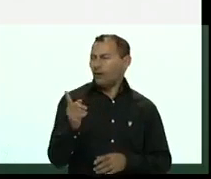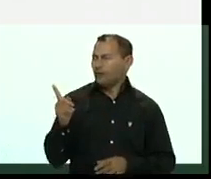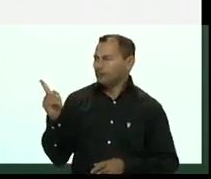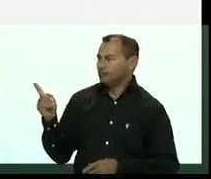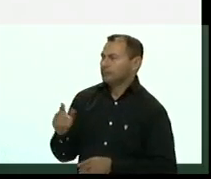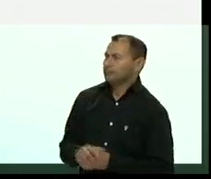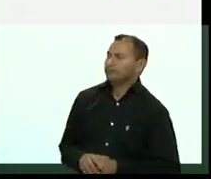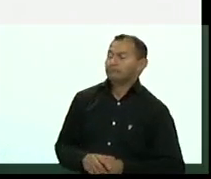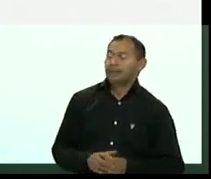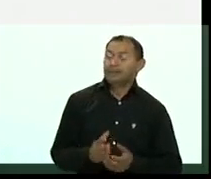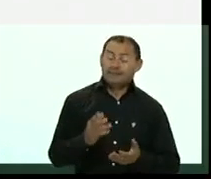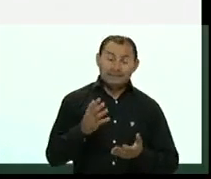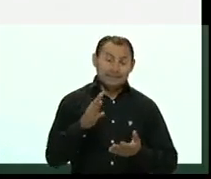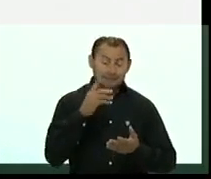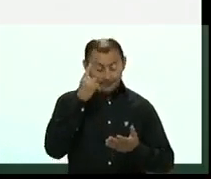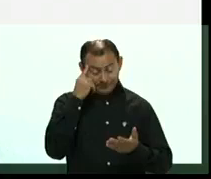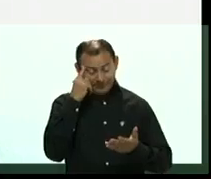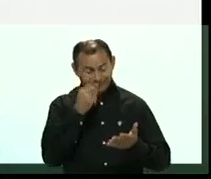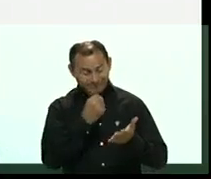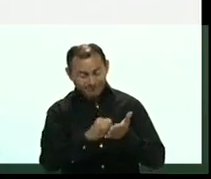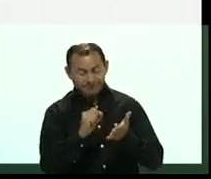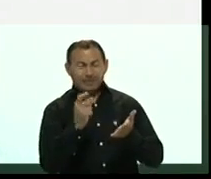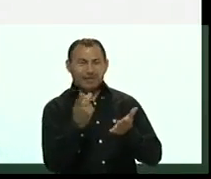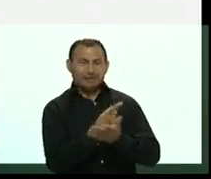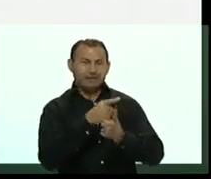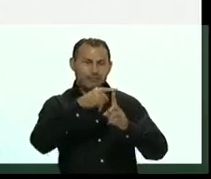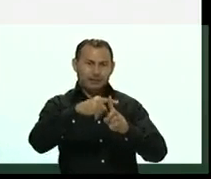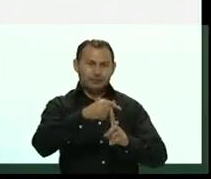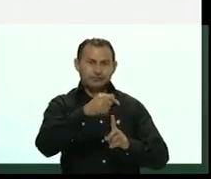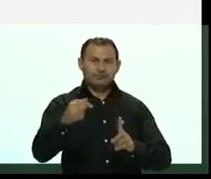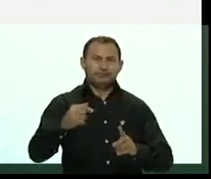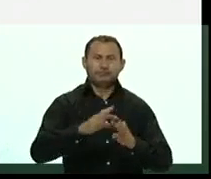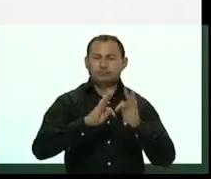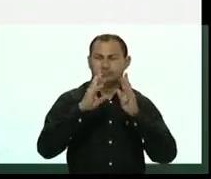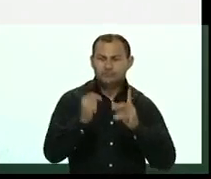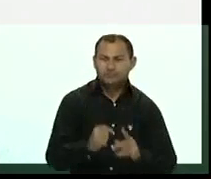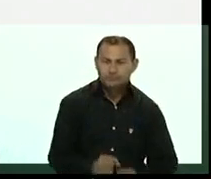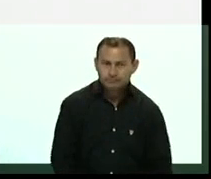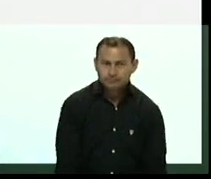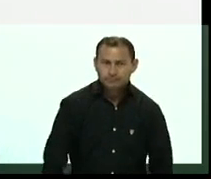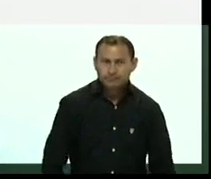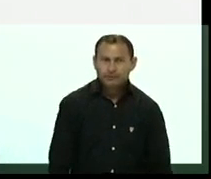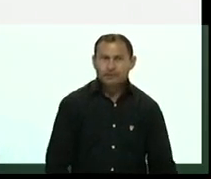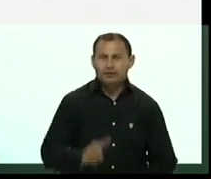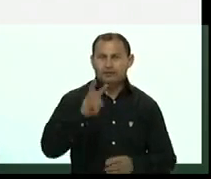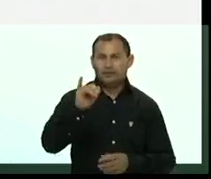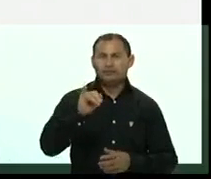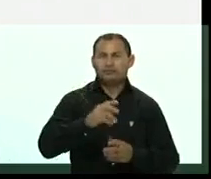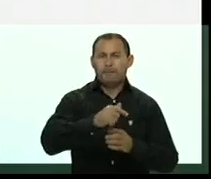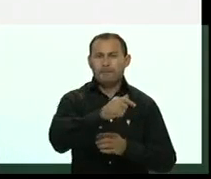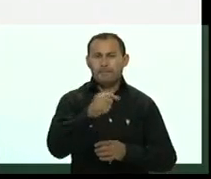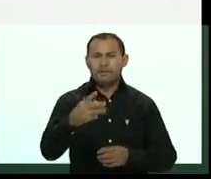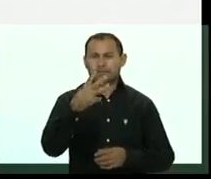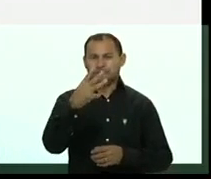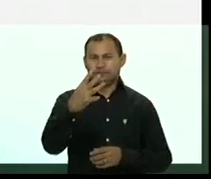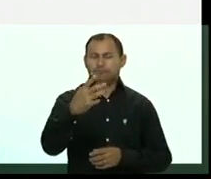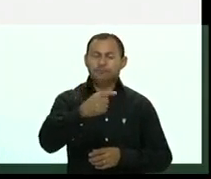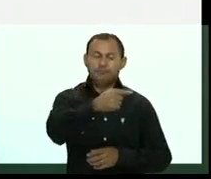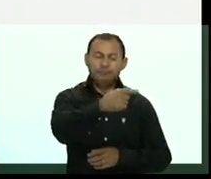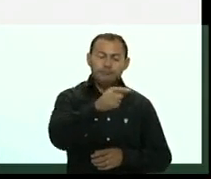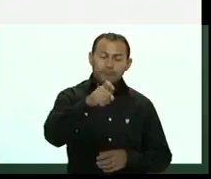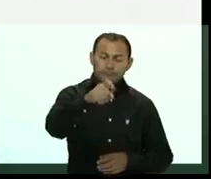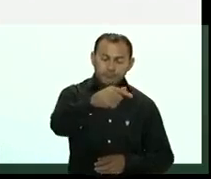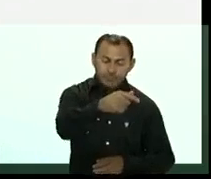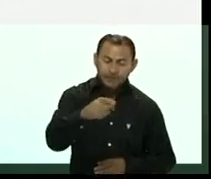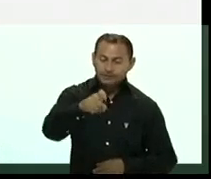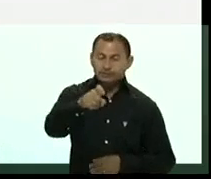que pega a gente sem querer. Por quê? Porque ele tem que multiplicar todo mundo. Então, ele vai ser assim, olha, menos x ao quadrado